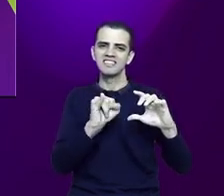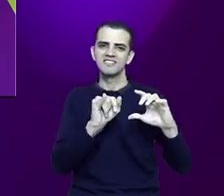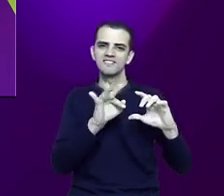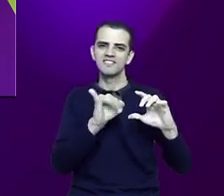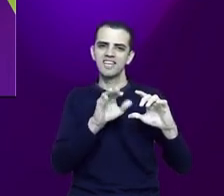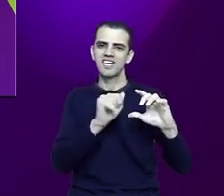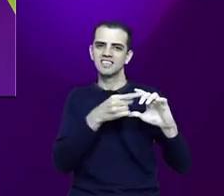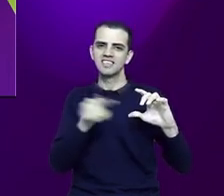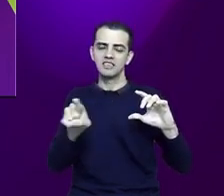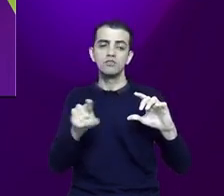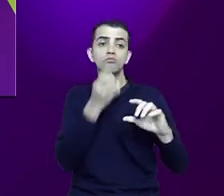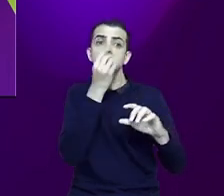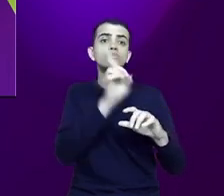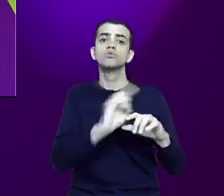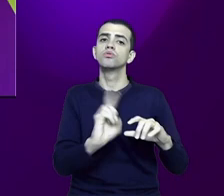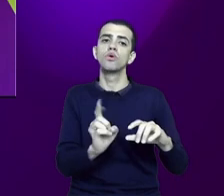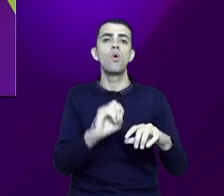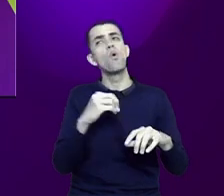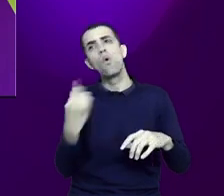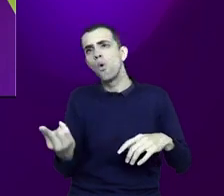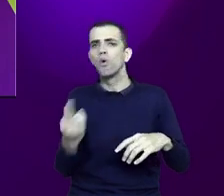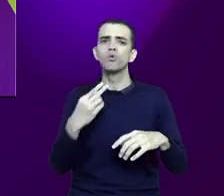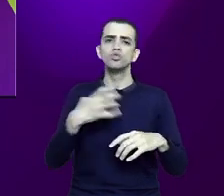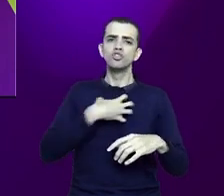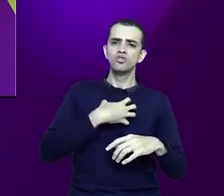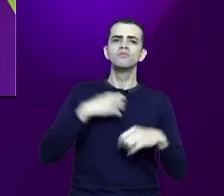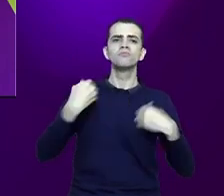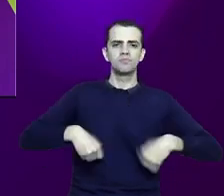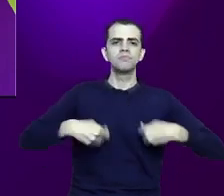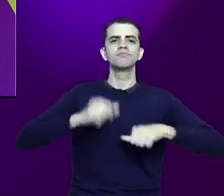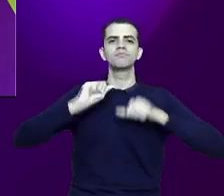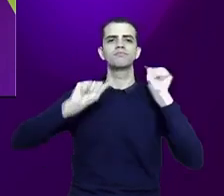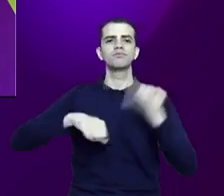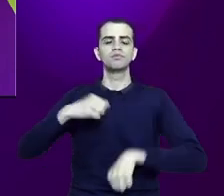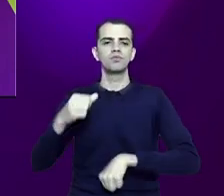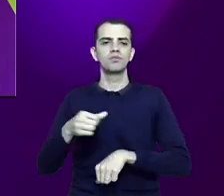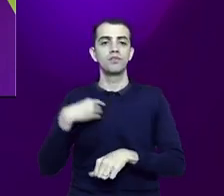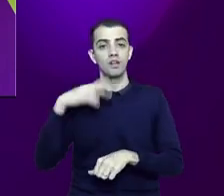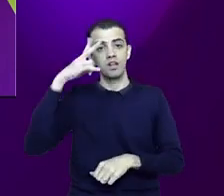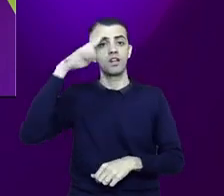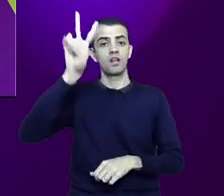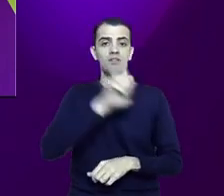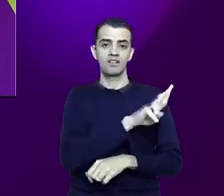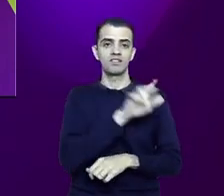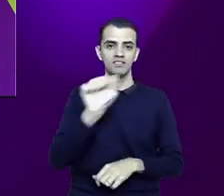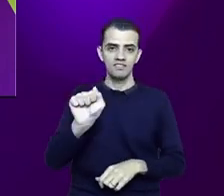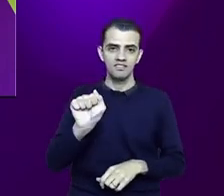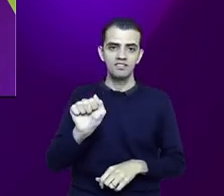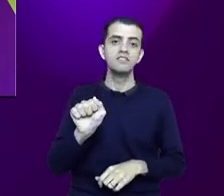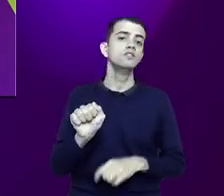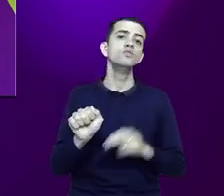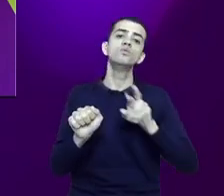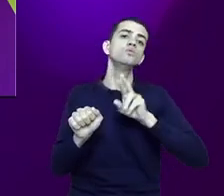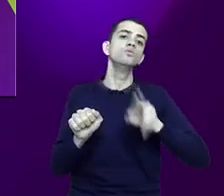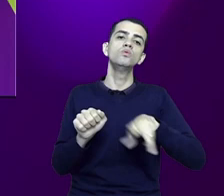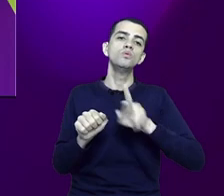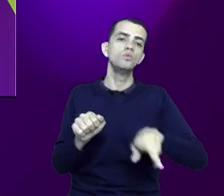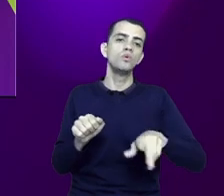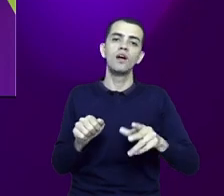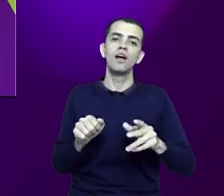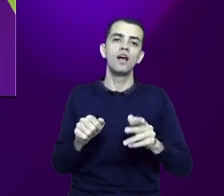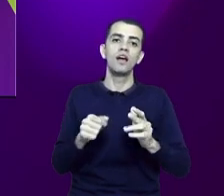rotina, ele precisa ser modificado. Lembrando que a realidade aumentada, ela não é ainda